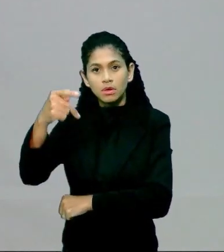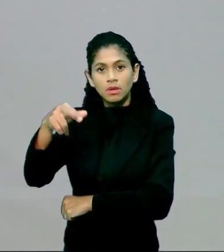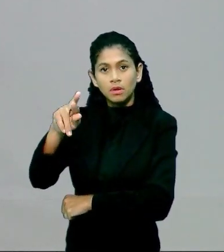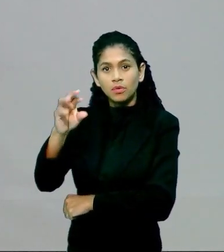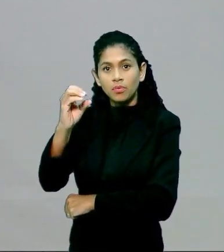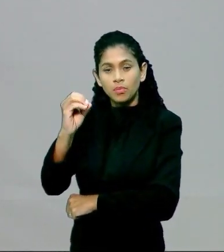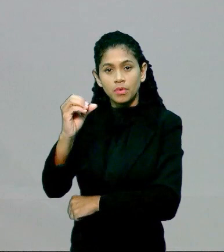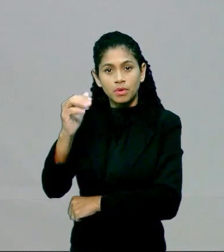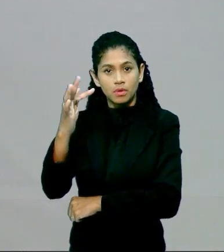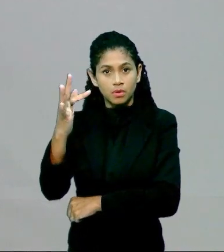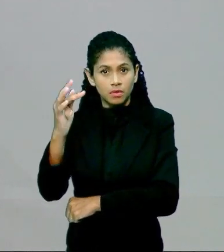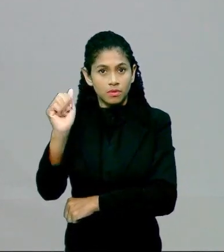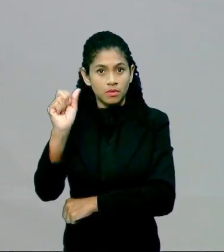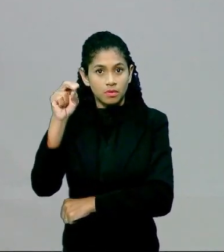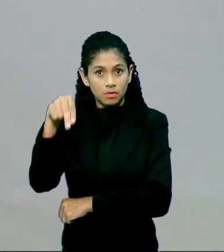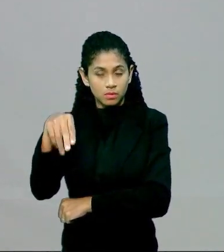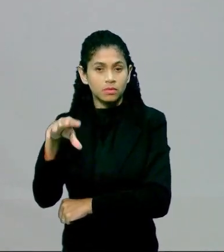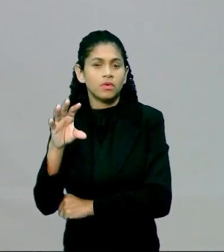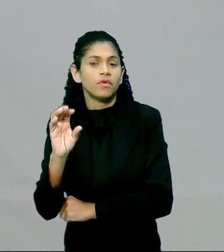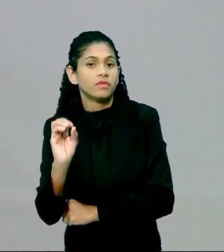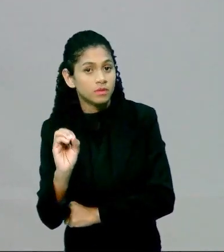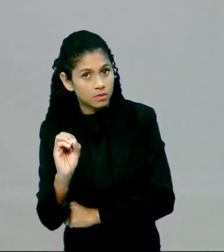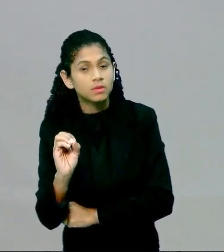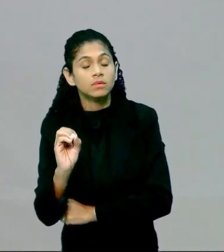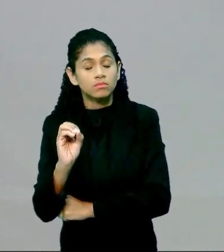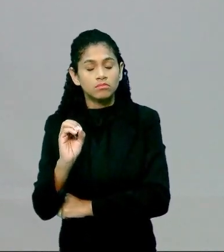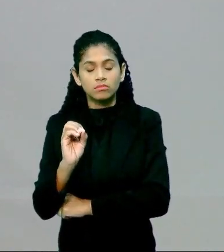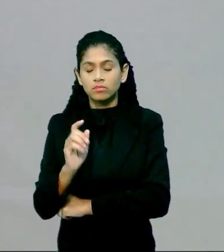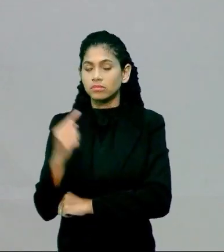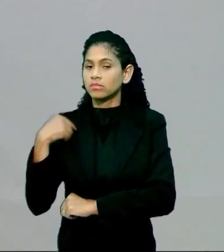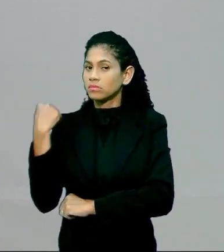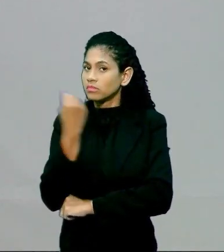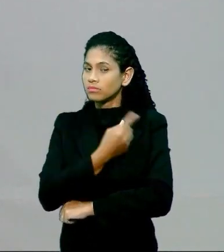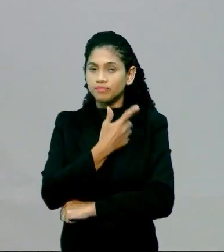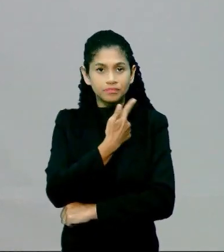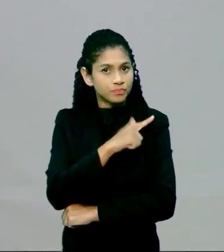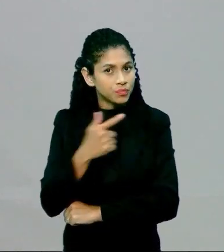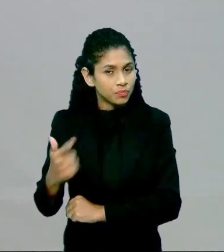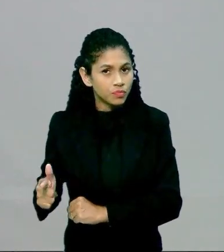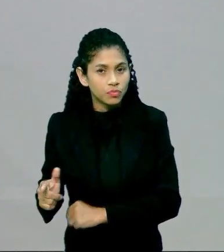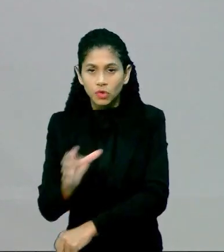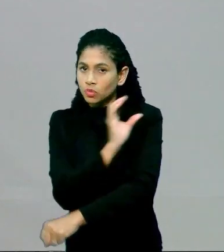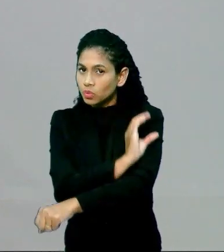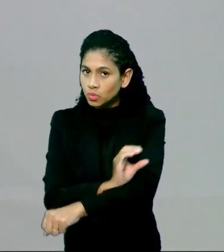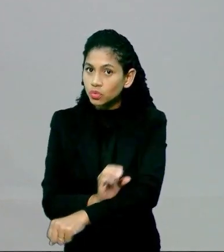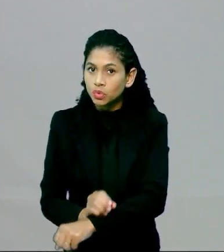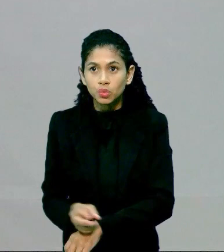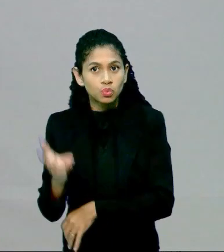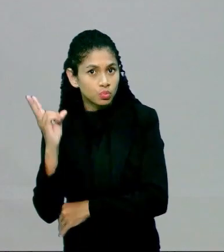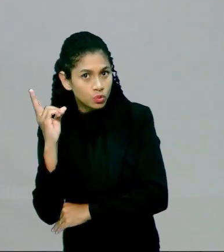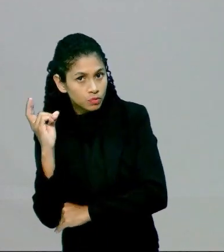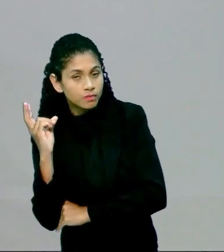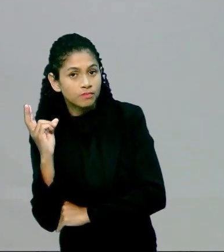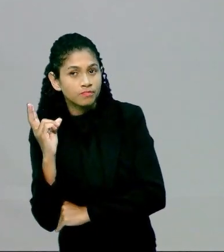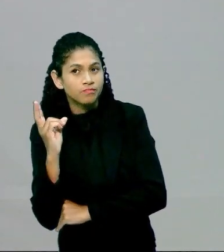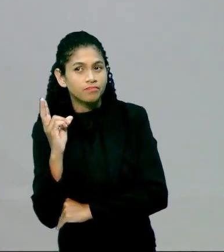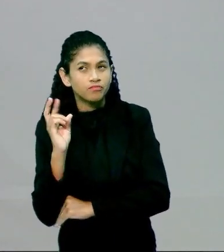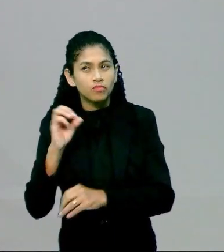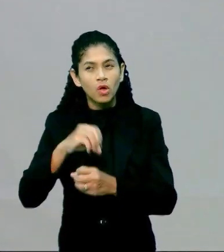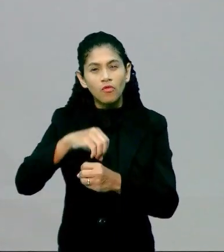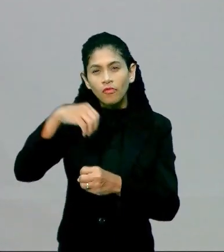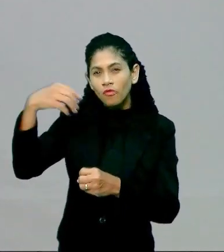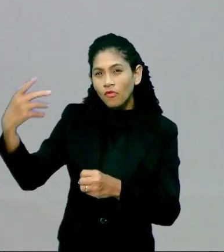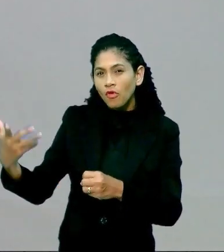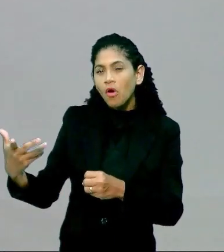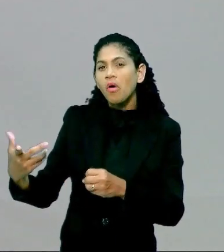aqueles temas em que a gente não tem o hábito de ouvir ou que são considerados, como eu poderia dizer, fora